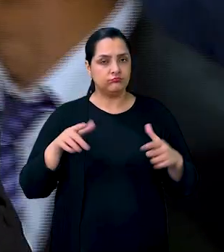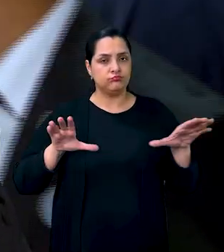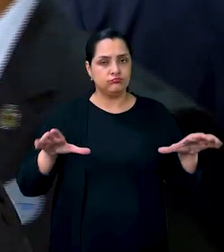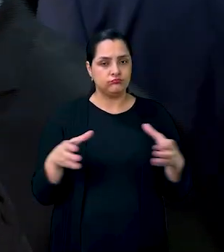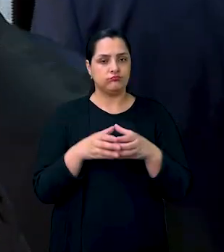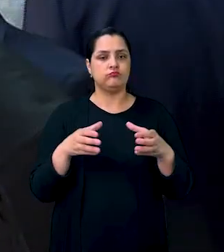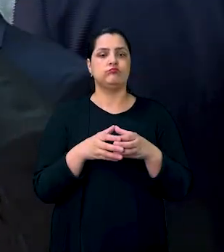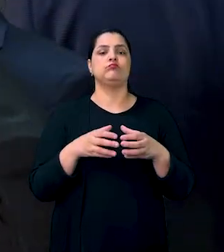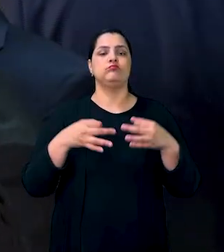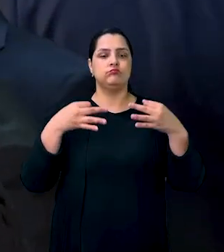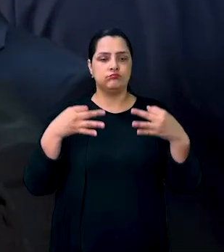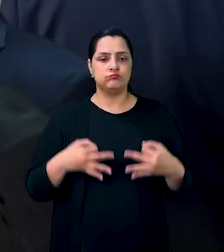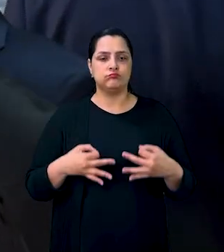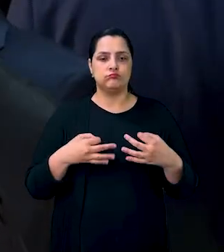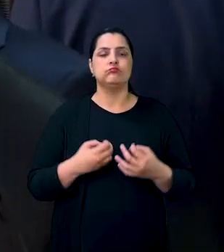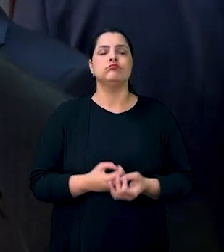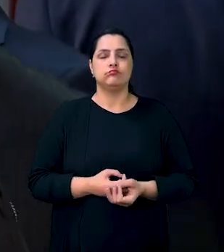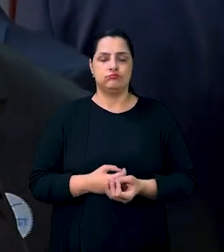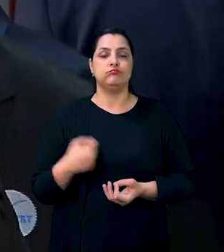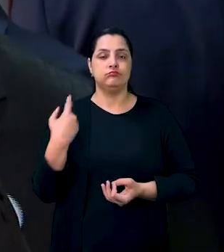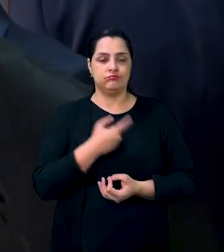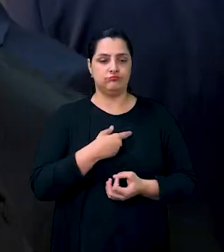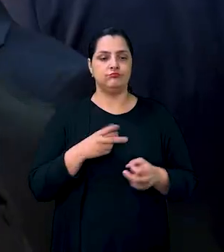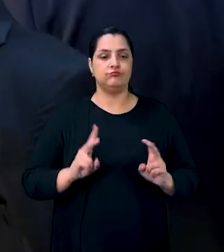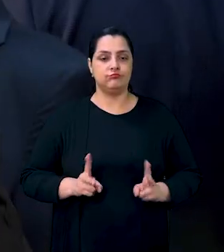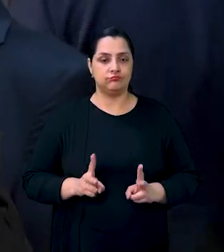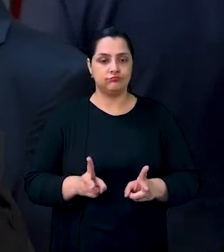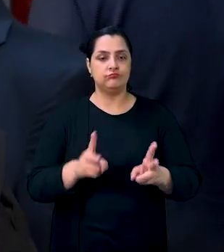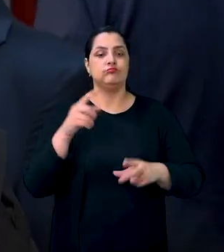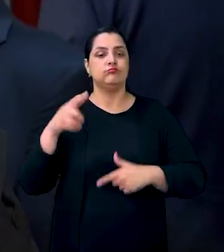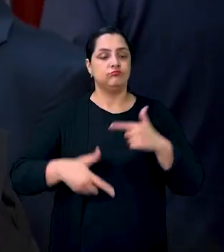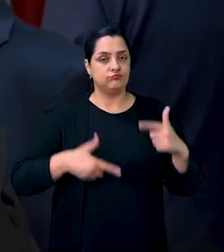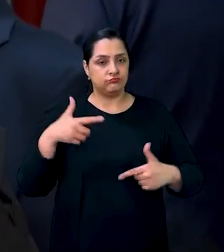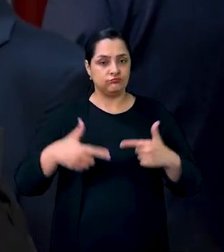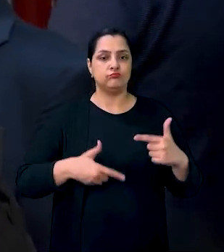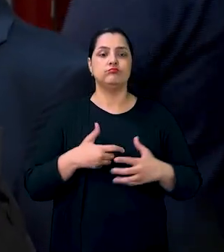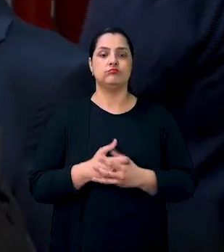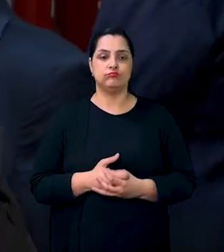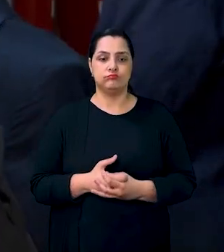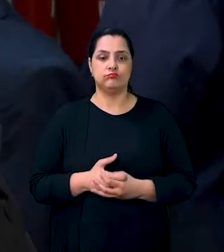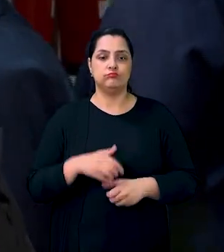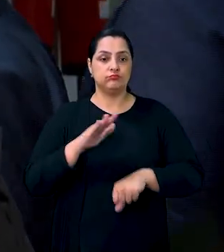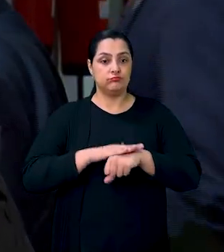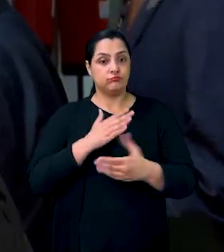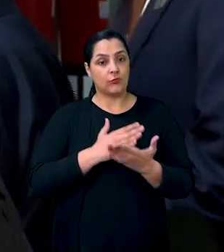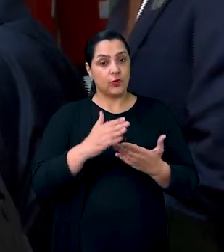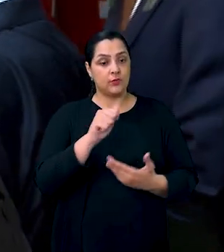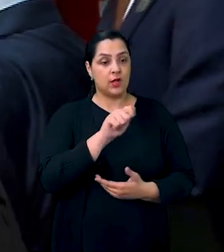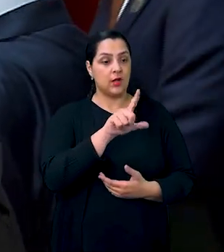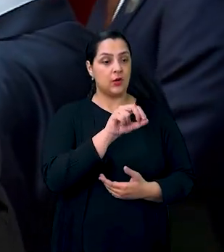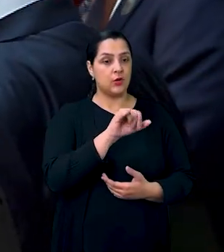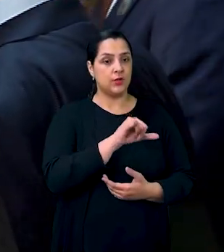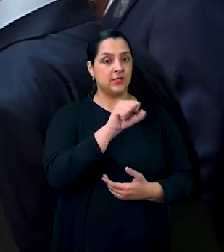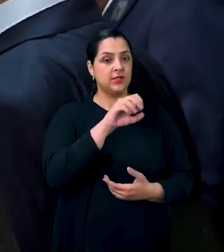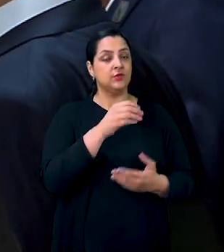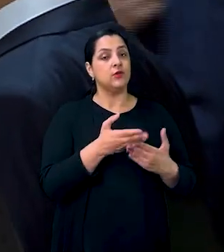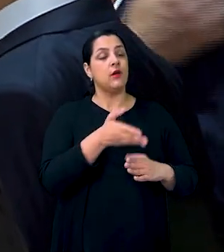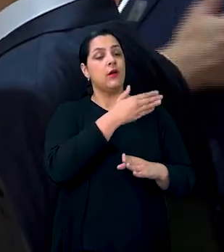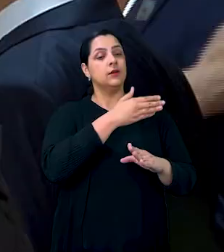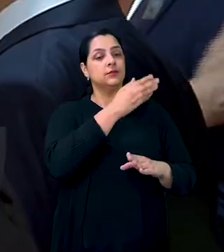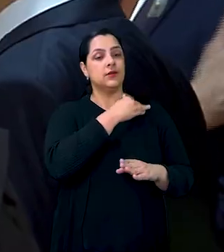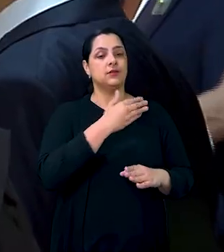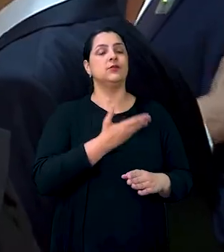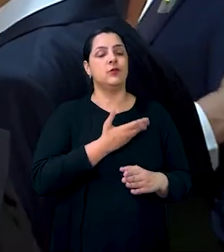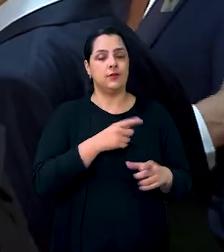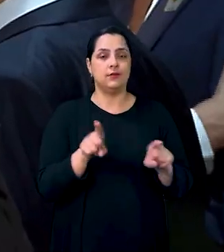trabalho coletivo, com certeza, nós vamos continuar o trabalho iniciado pelo ministro Luiz e os colegas